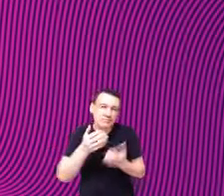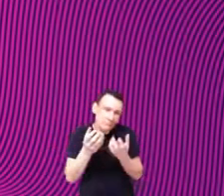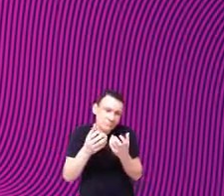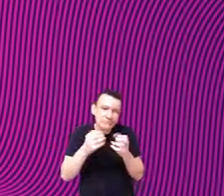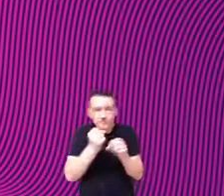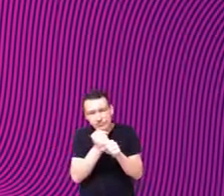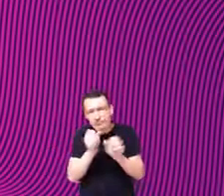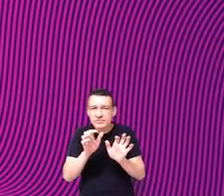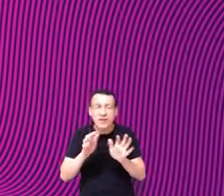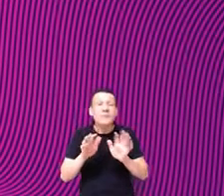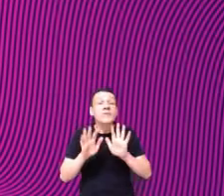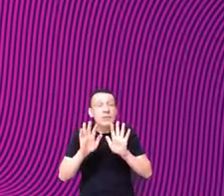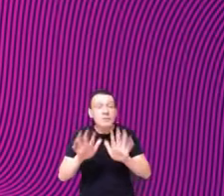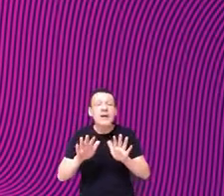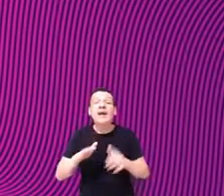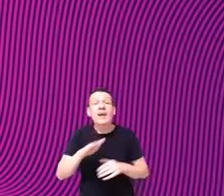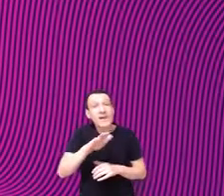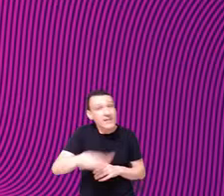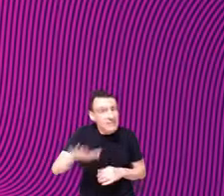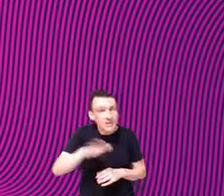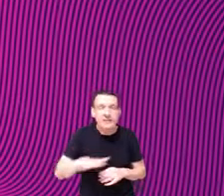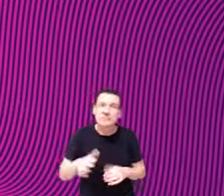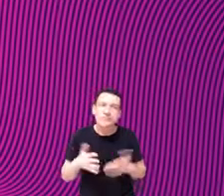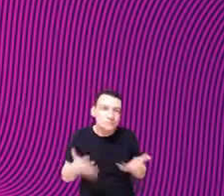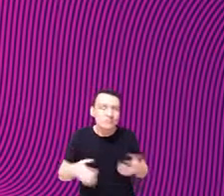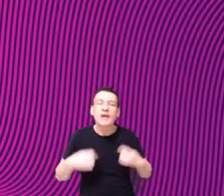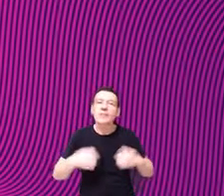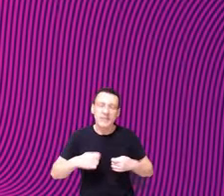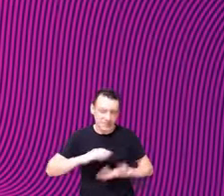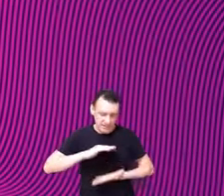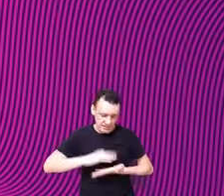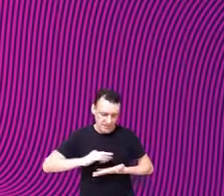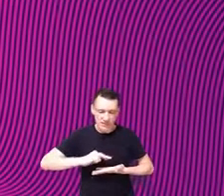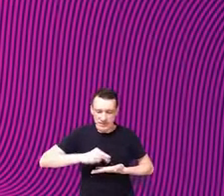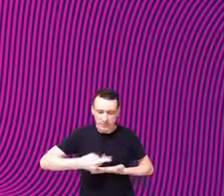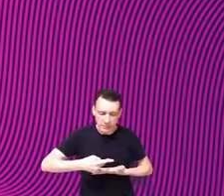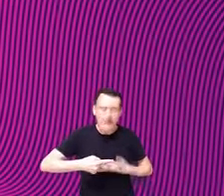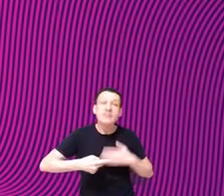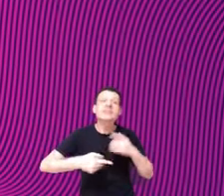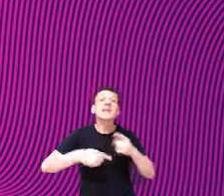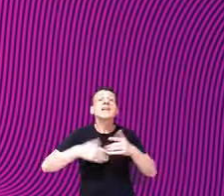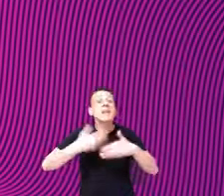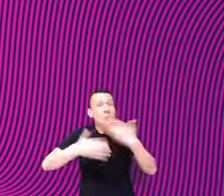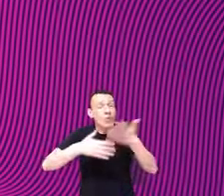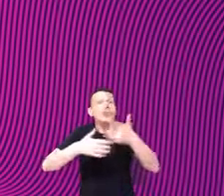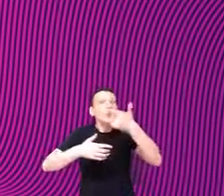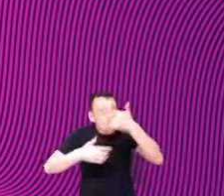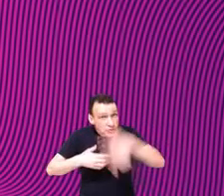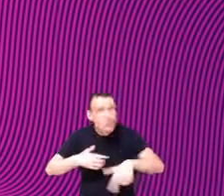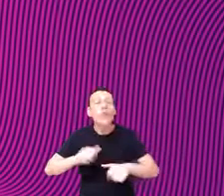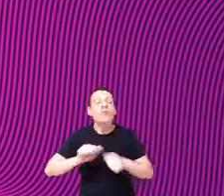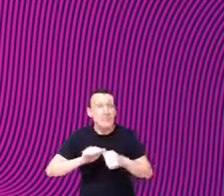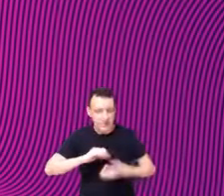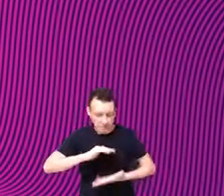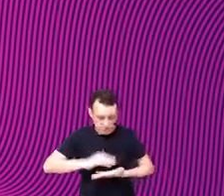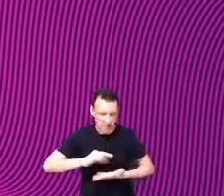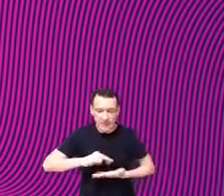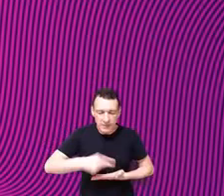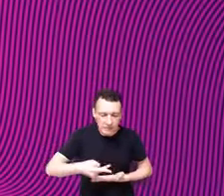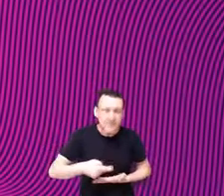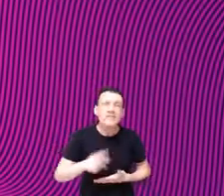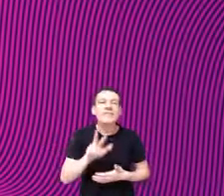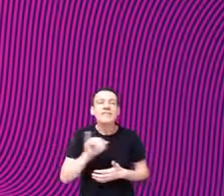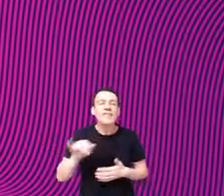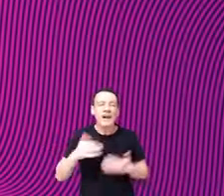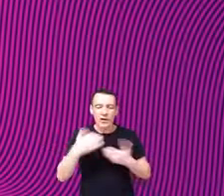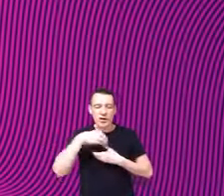vão necessitar de um transplante, vão necessitar de um segundo, vão hipersensibilizar, vão se tornar transplantes muito mais complicados, né?